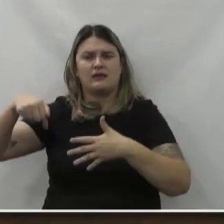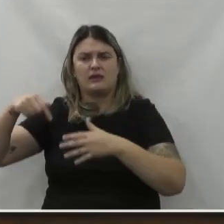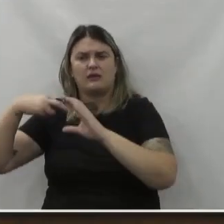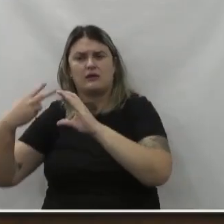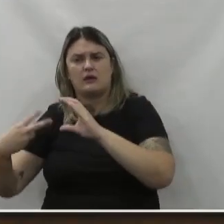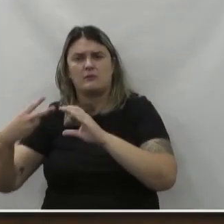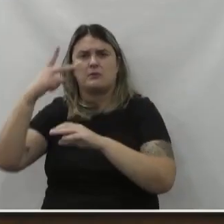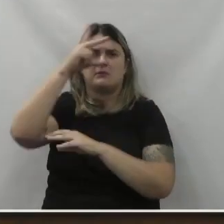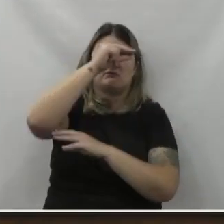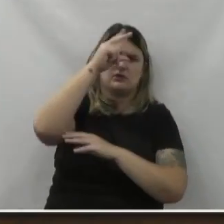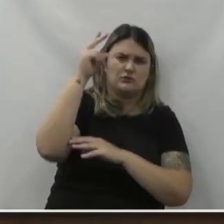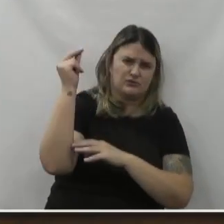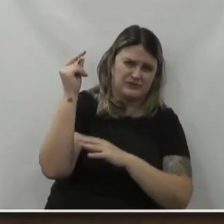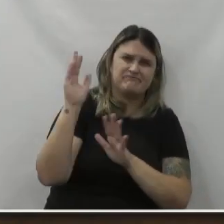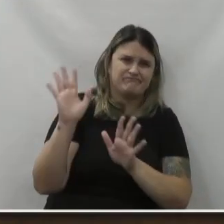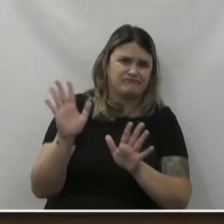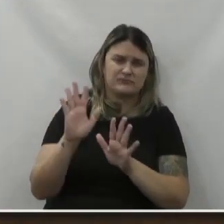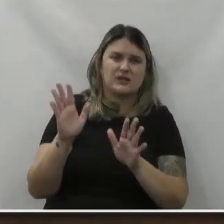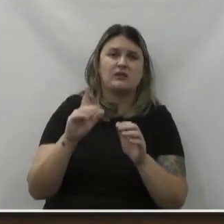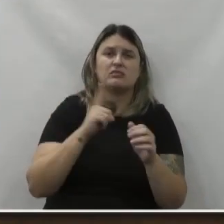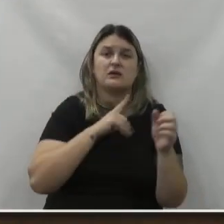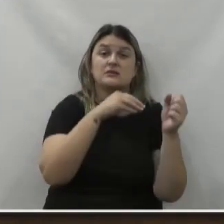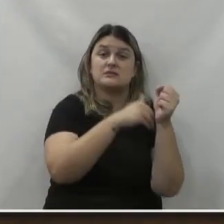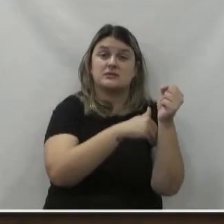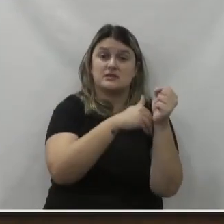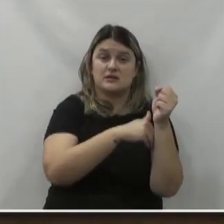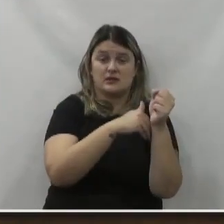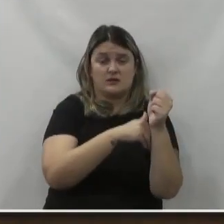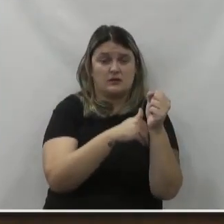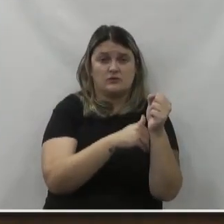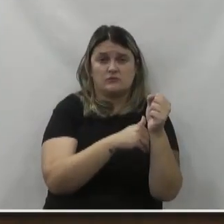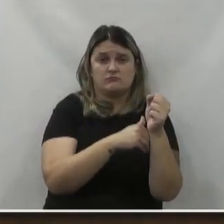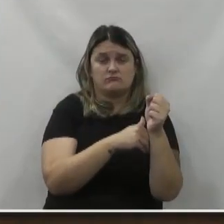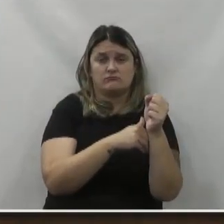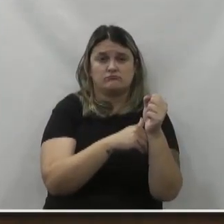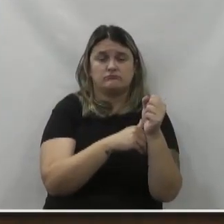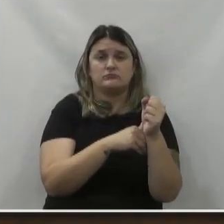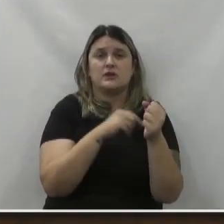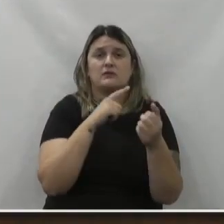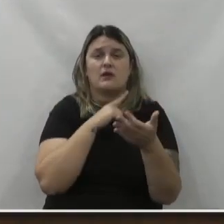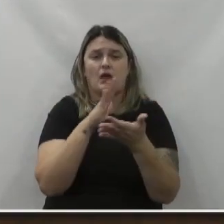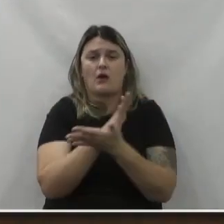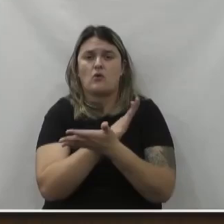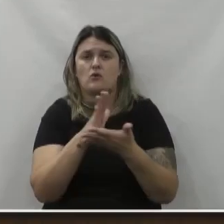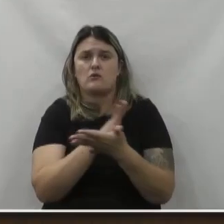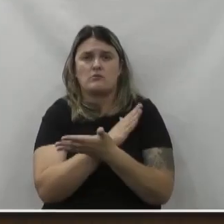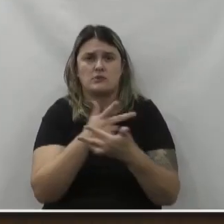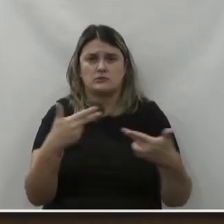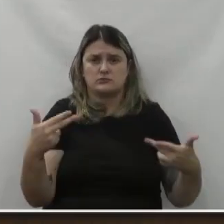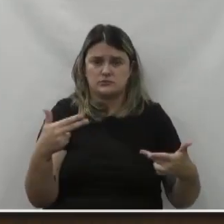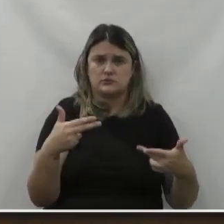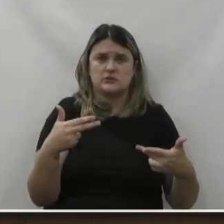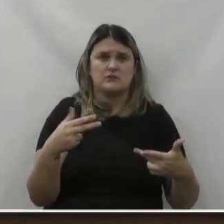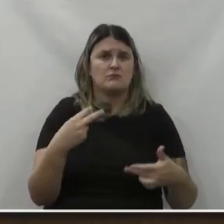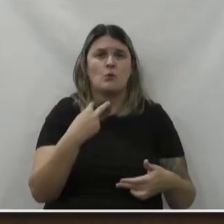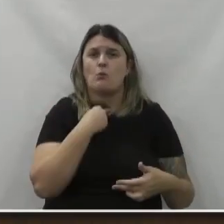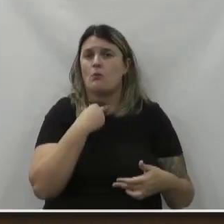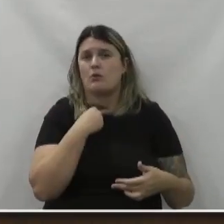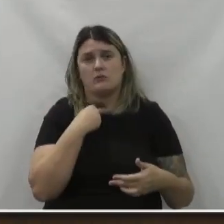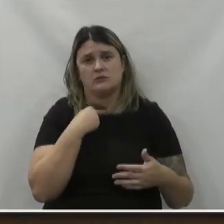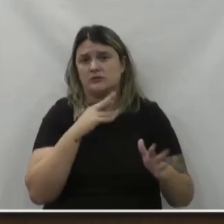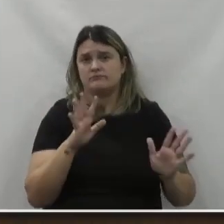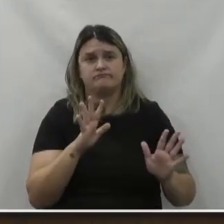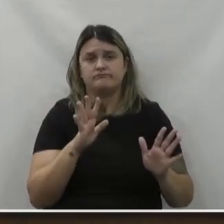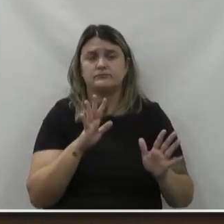Terceiro, preservação do sigilo e integridade. Em algumas situações judicializadas,